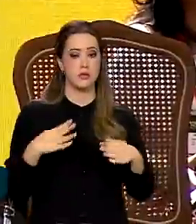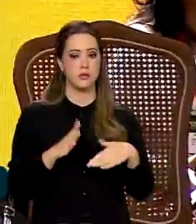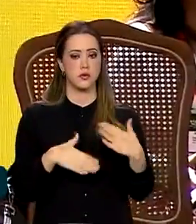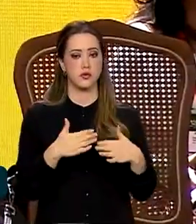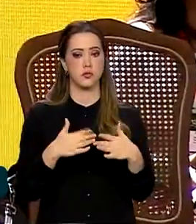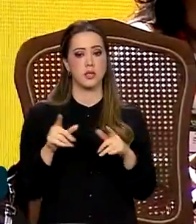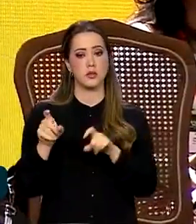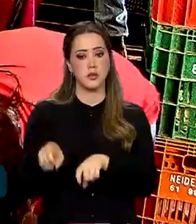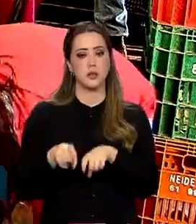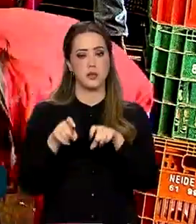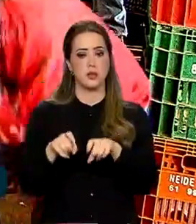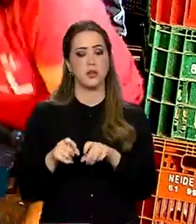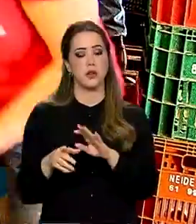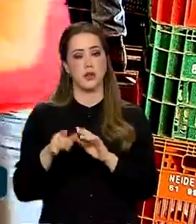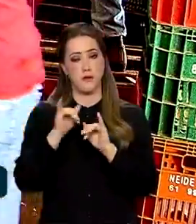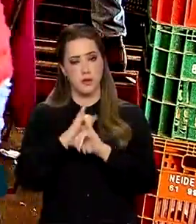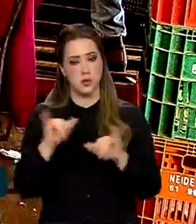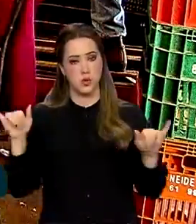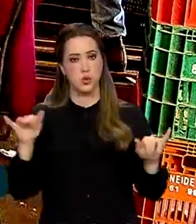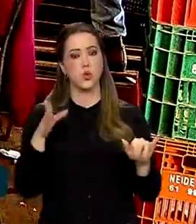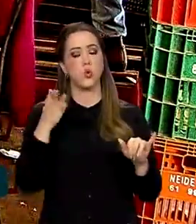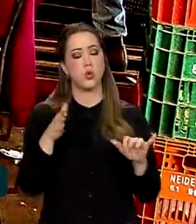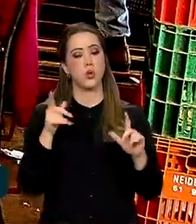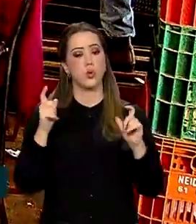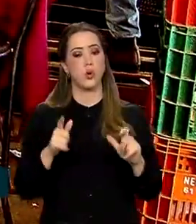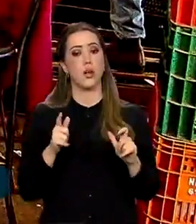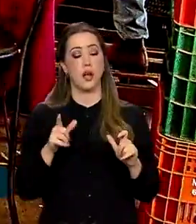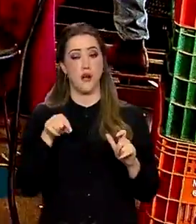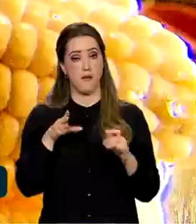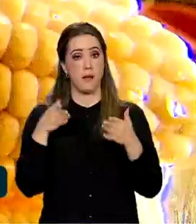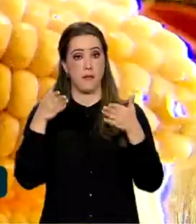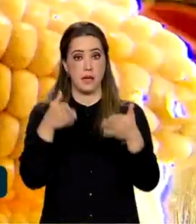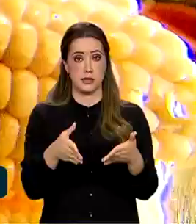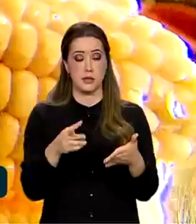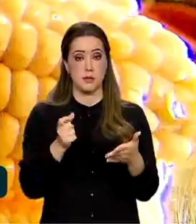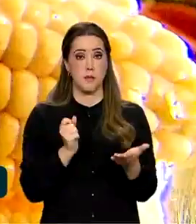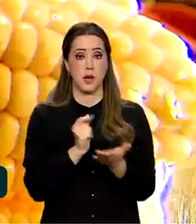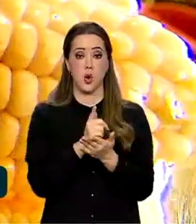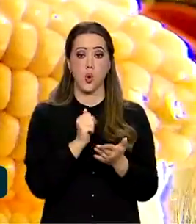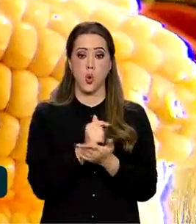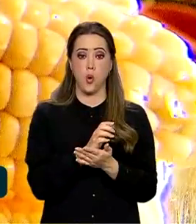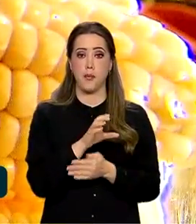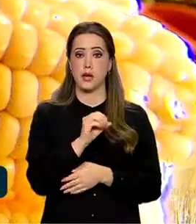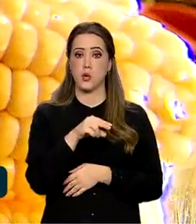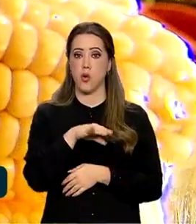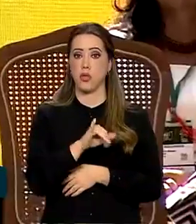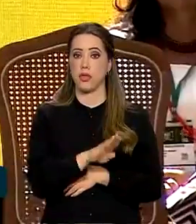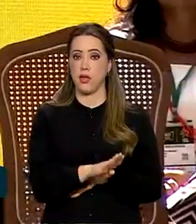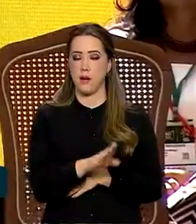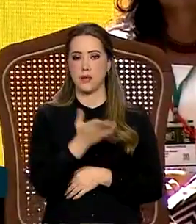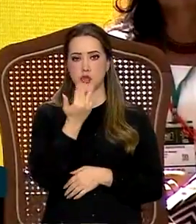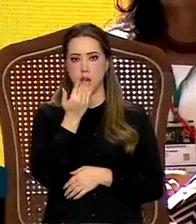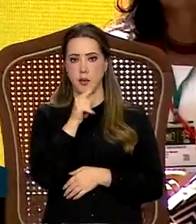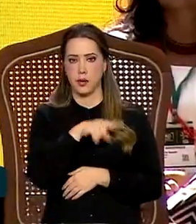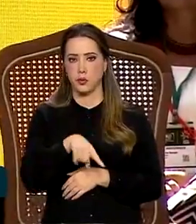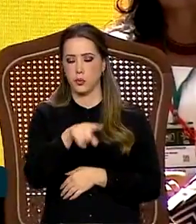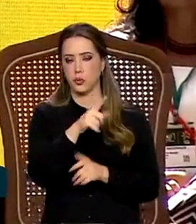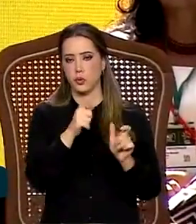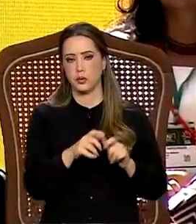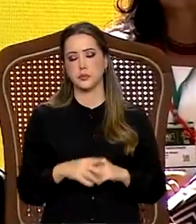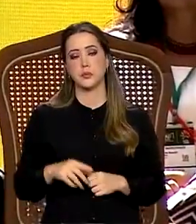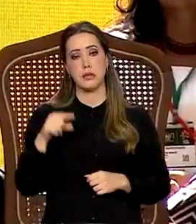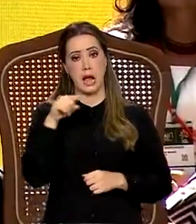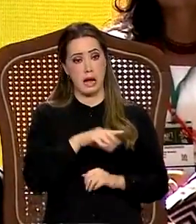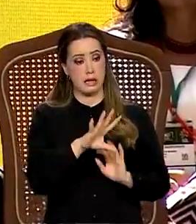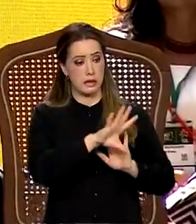que a região vai participar da maior compra pública de alimentos pela CONAB, a Companhia Nacional de Abastecimento. Aqui na